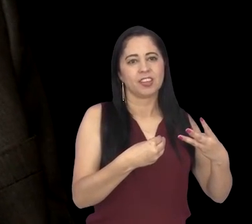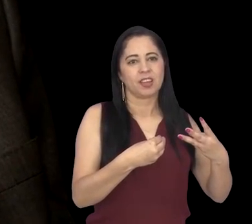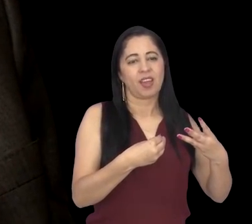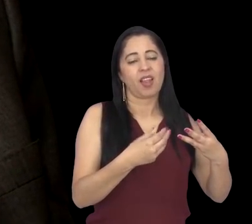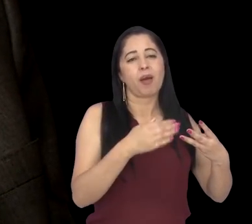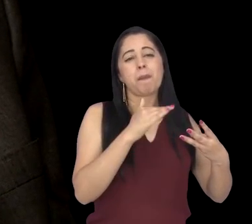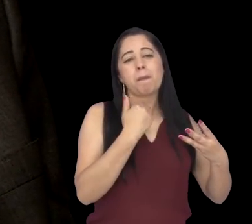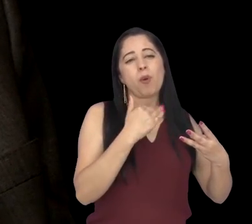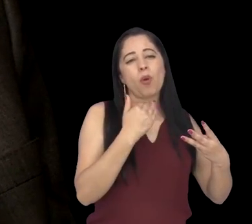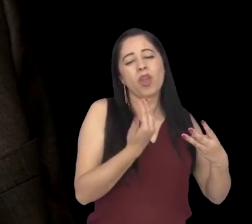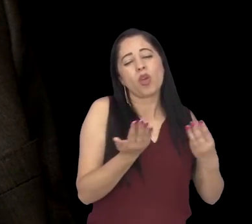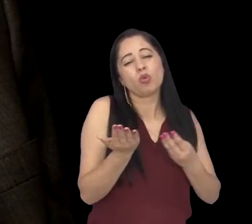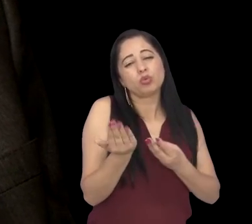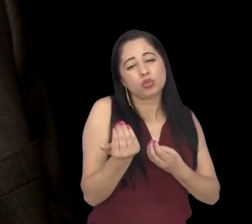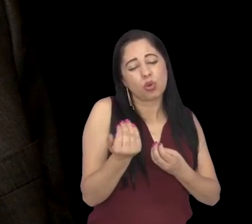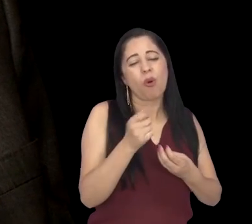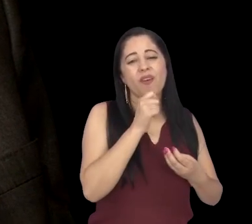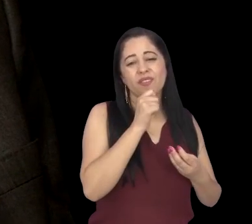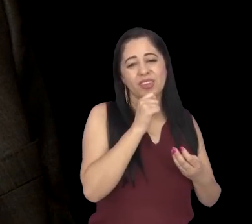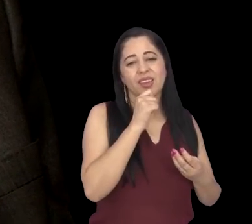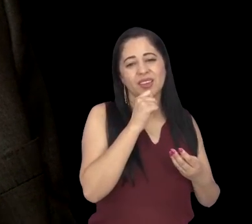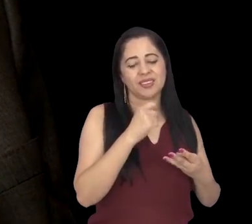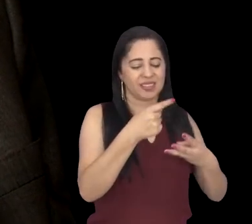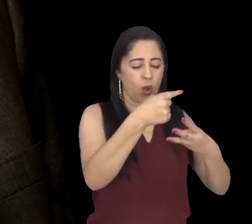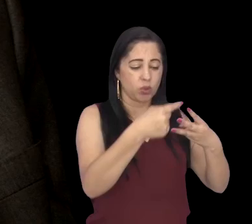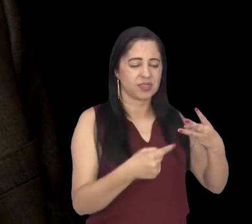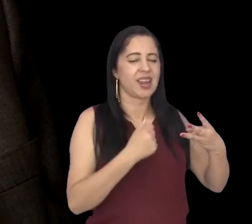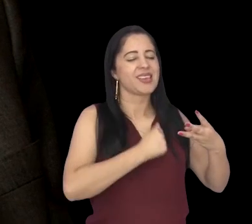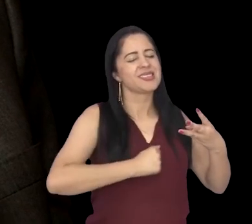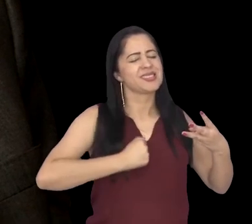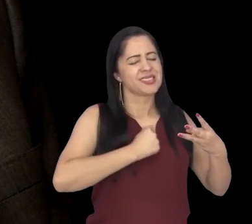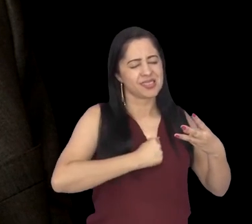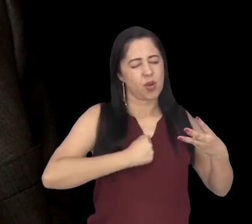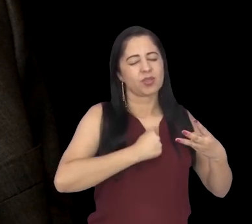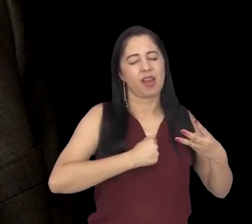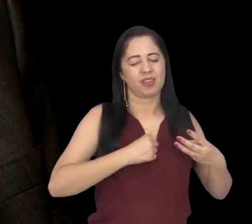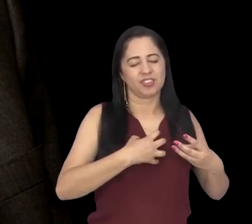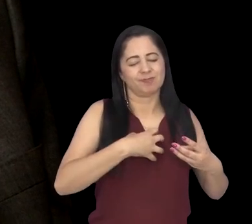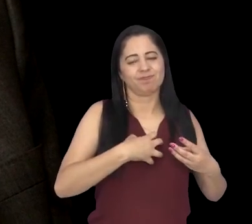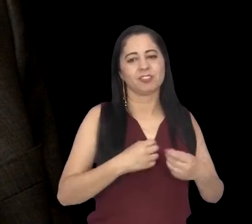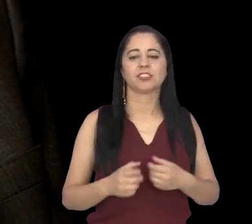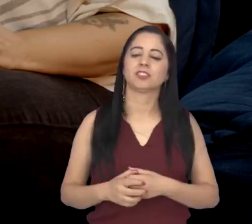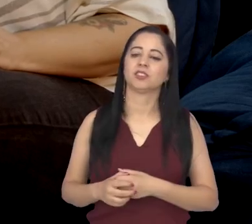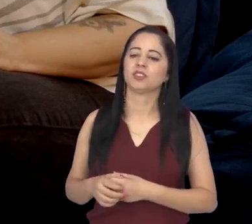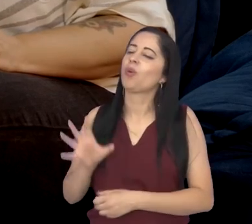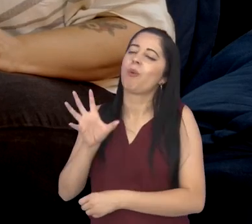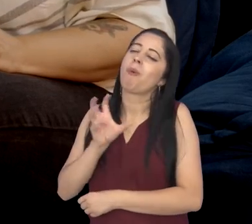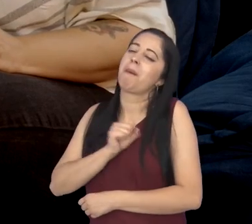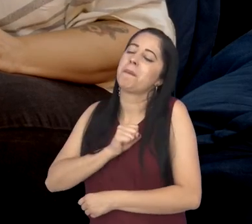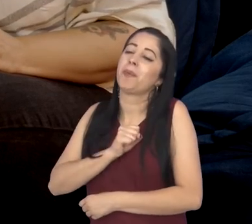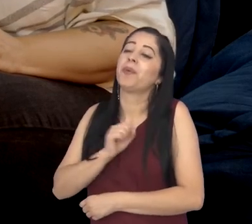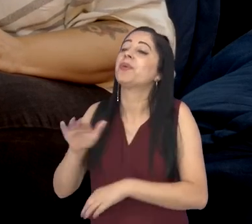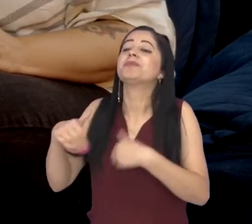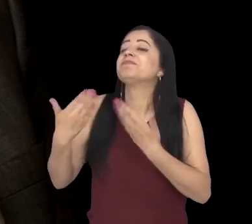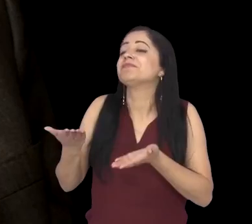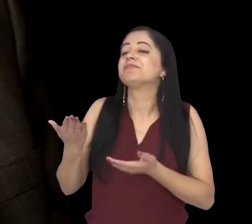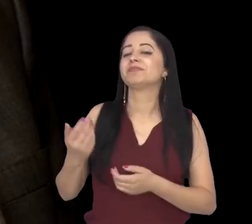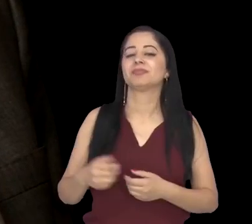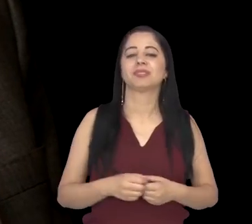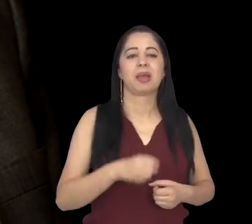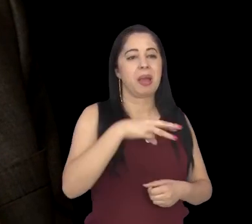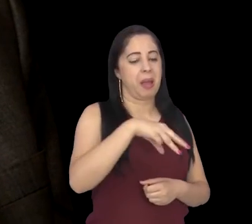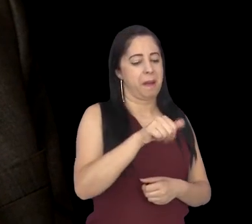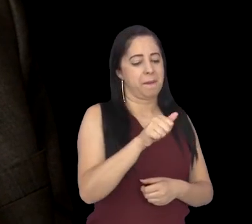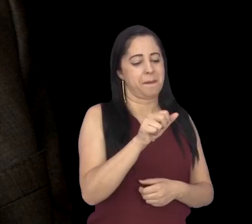com a gente, mas não sei, eu gostaria de ter também, né? Que bom. São 3 saudades também. Legal. Um amor.